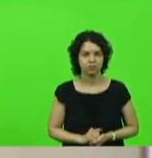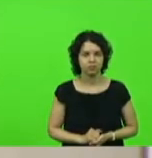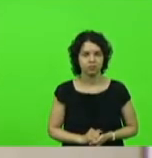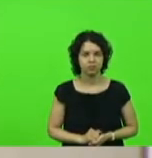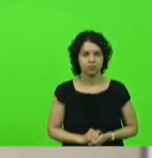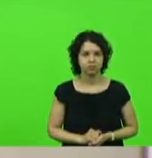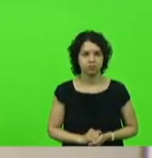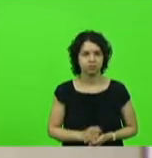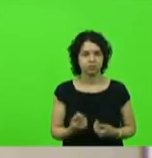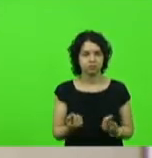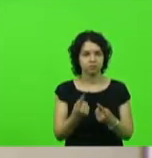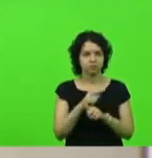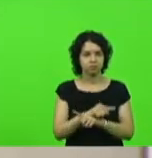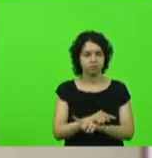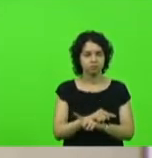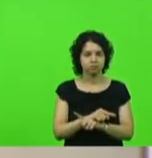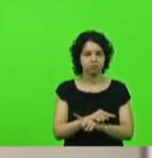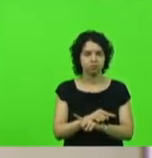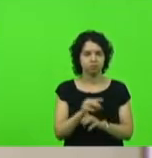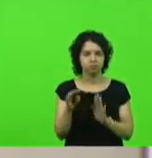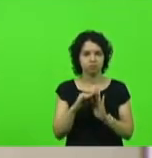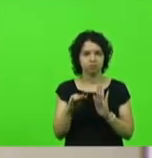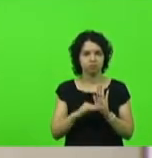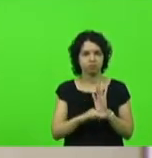Fazer uma inversão da nossa ordem do dia.